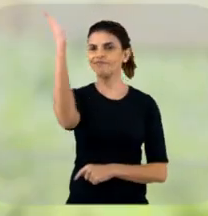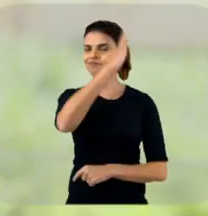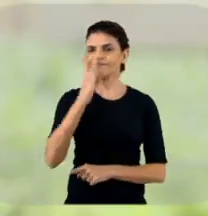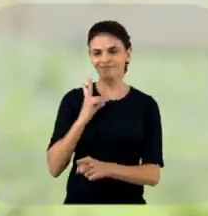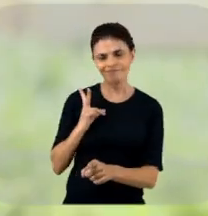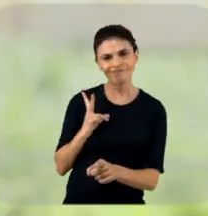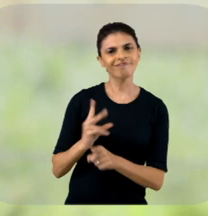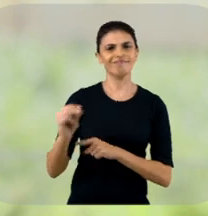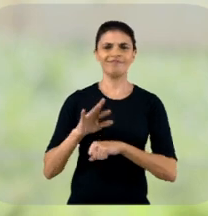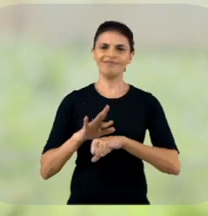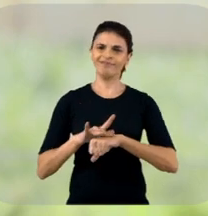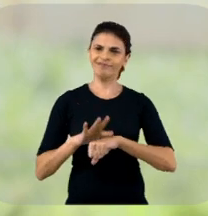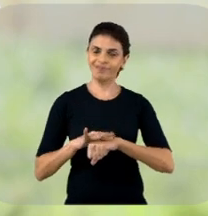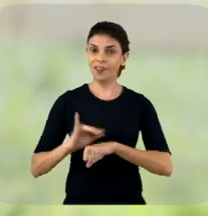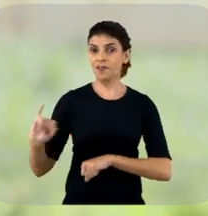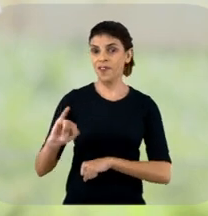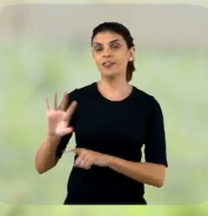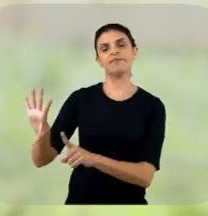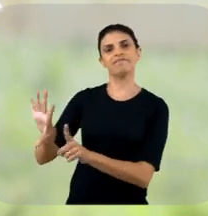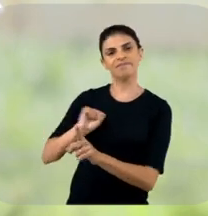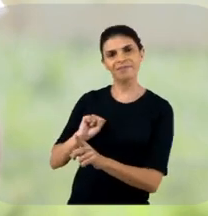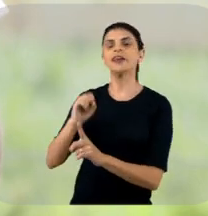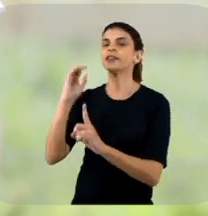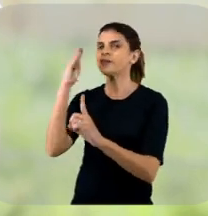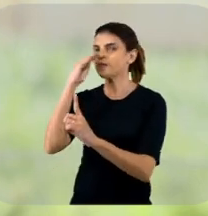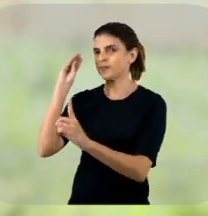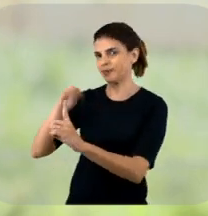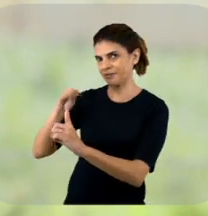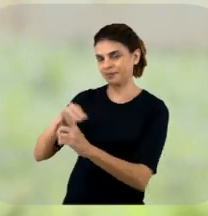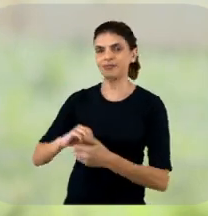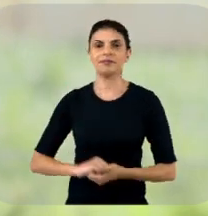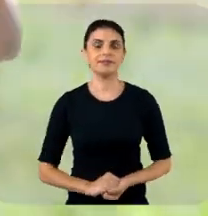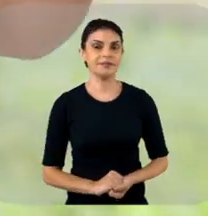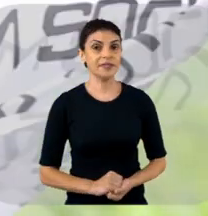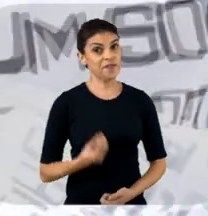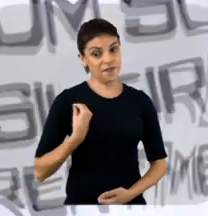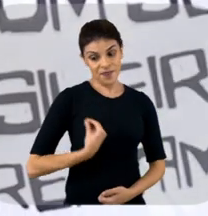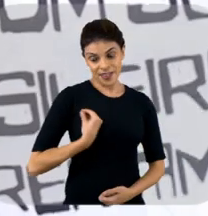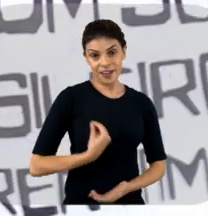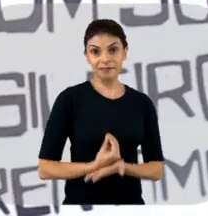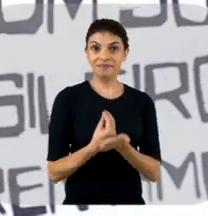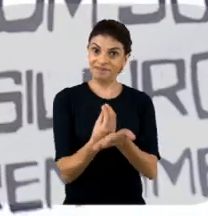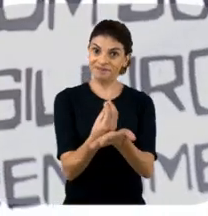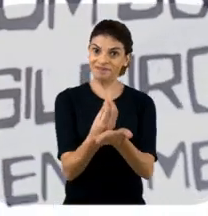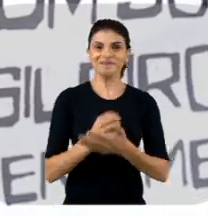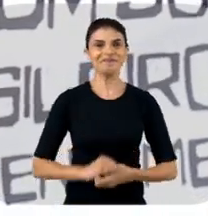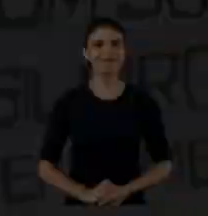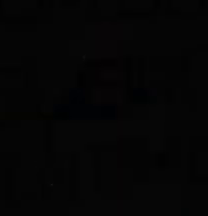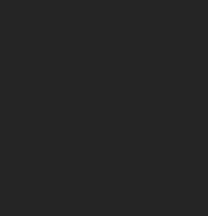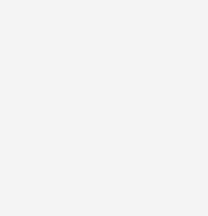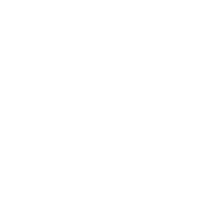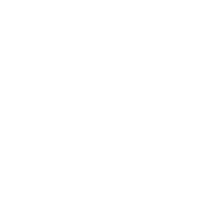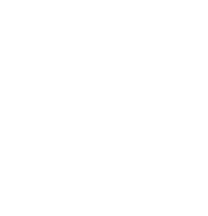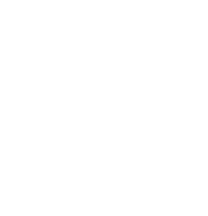Social Brasileiro de Enfrentamento das Doenças Infecciosas e Negligenciadas. Pela vida.